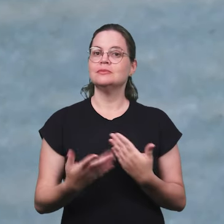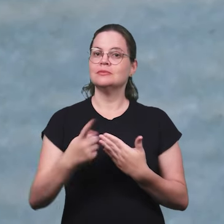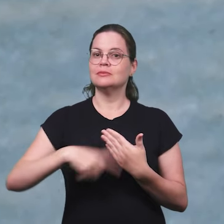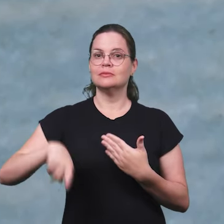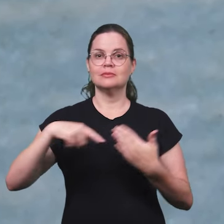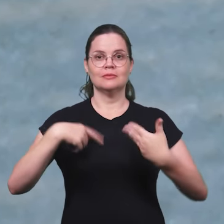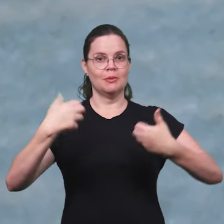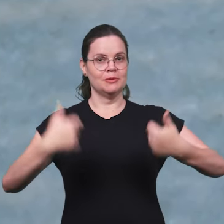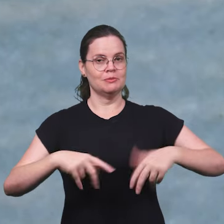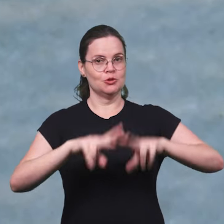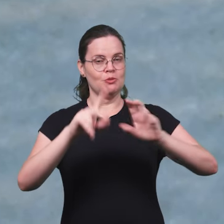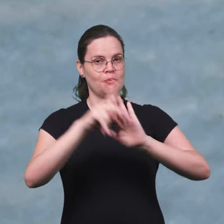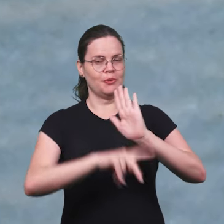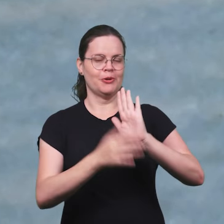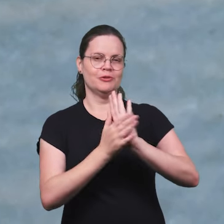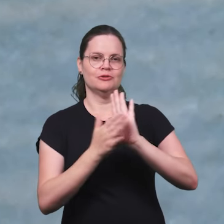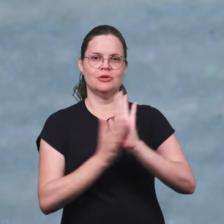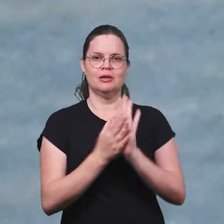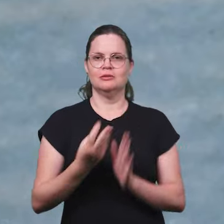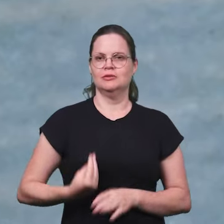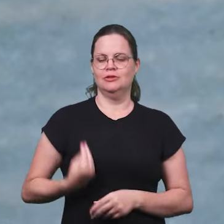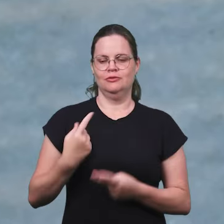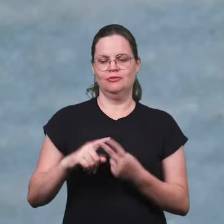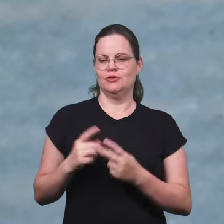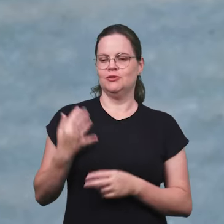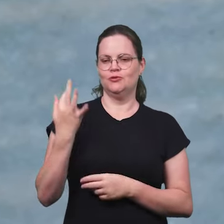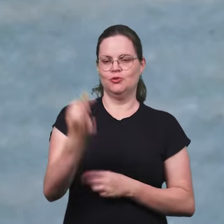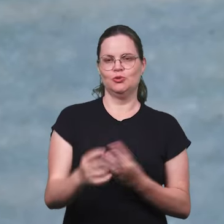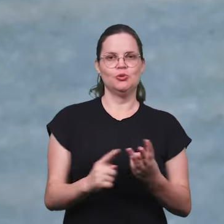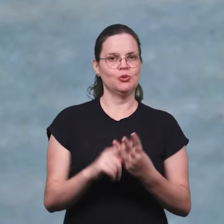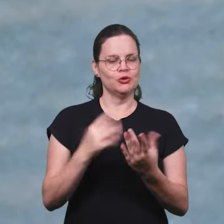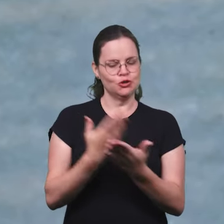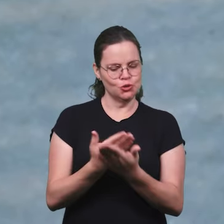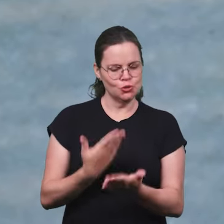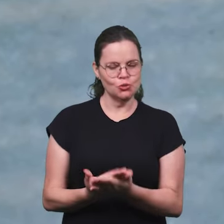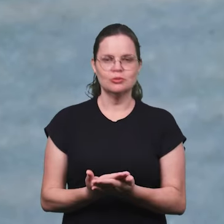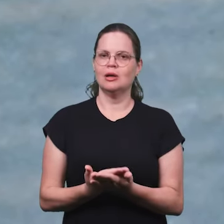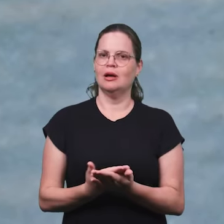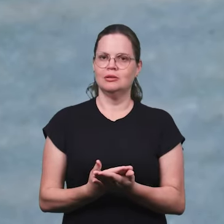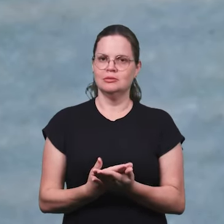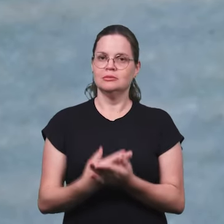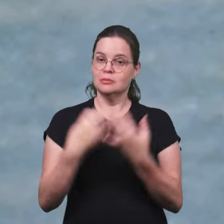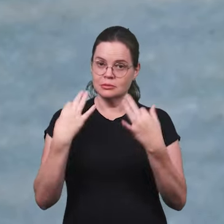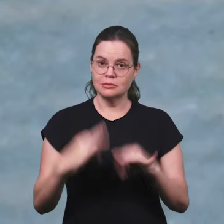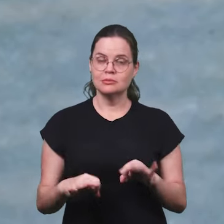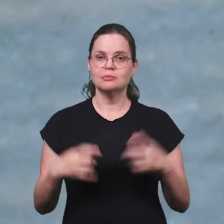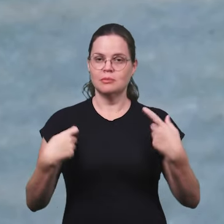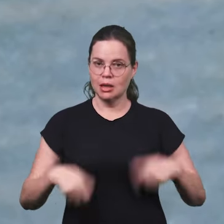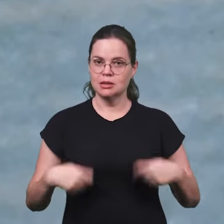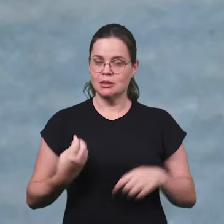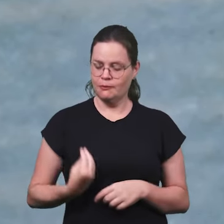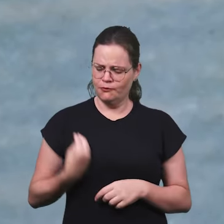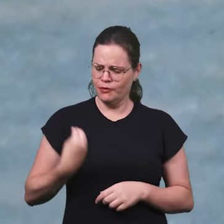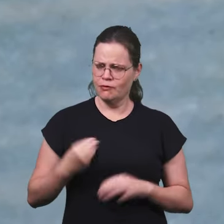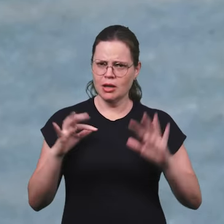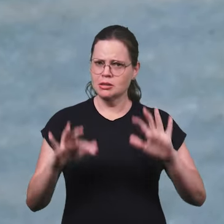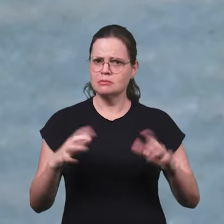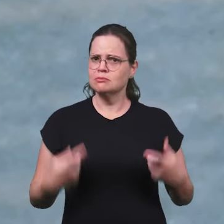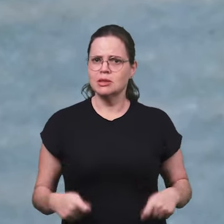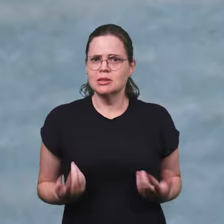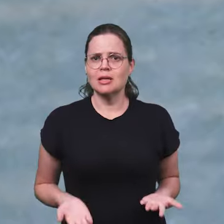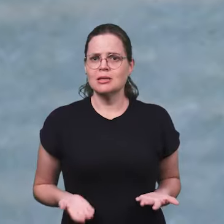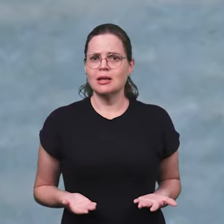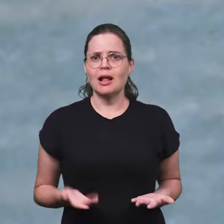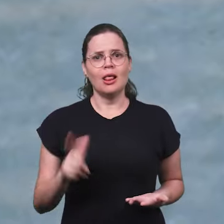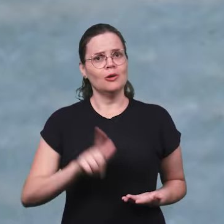de futuro, de entrega, de estudo. É isso mesmo, temos que passar por isso. Mas o reino de